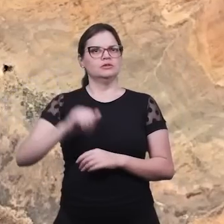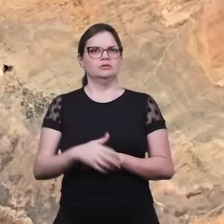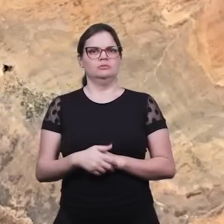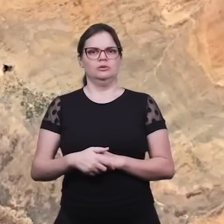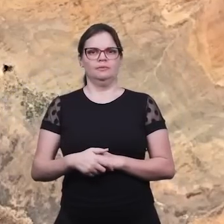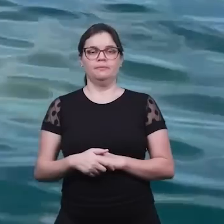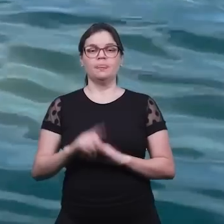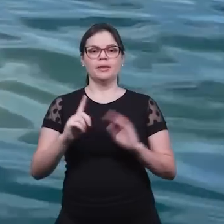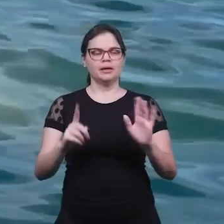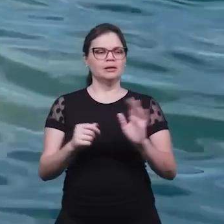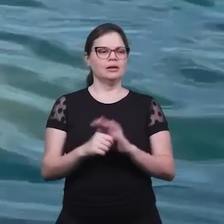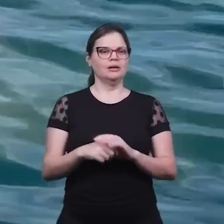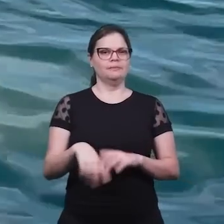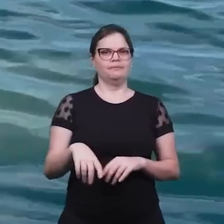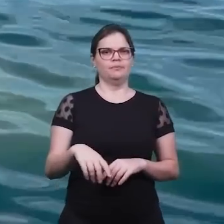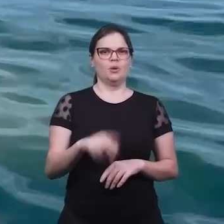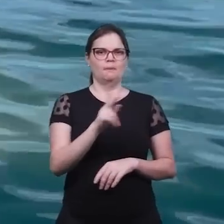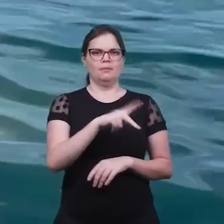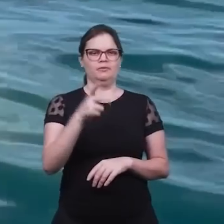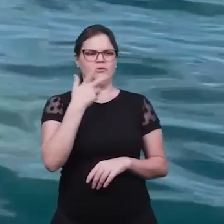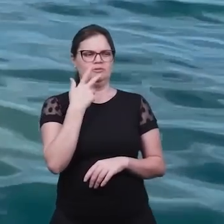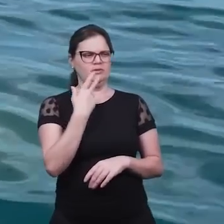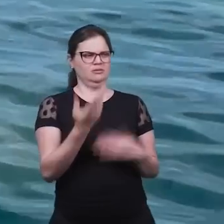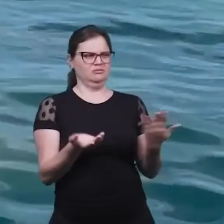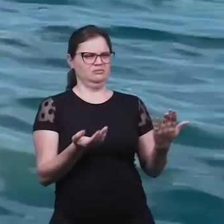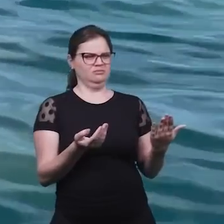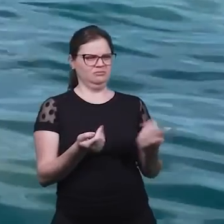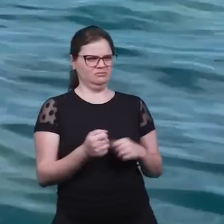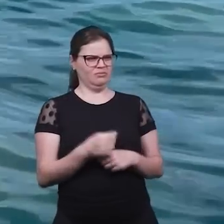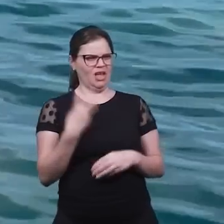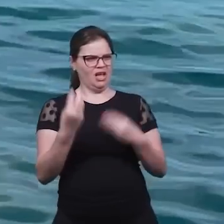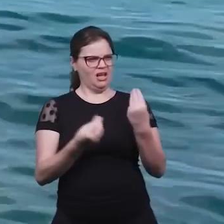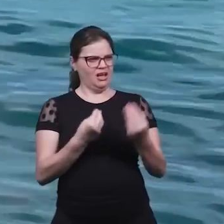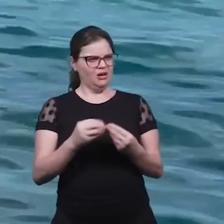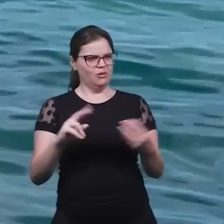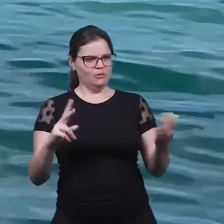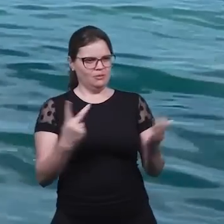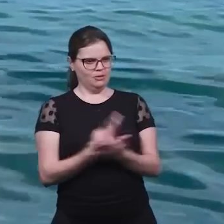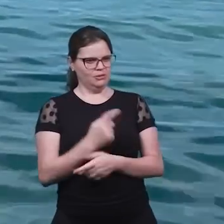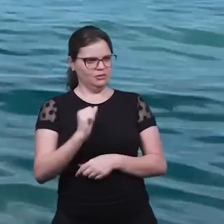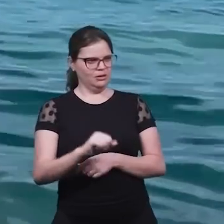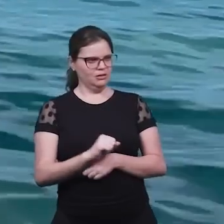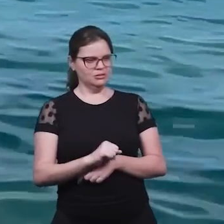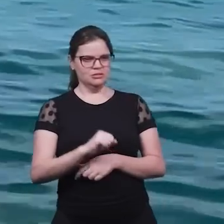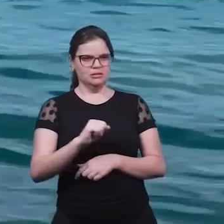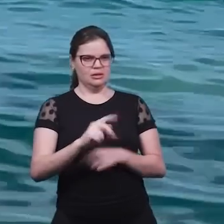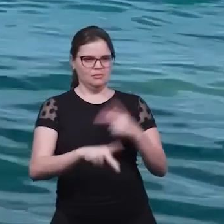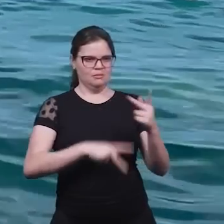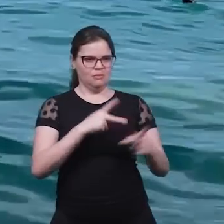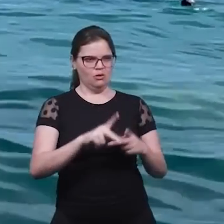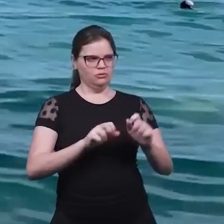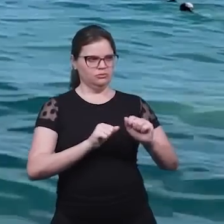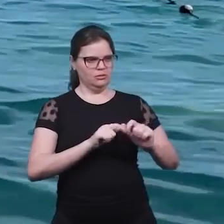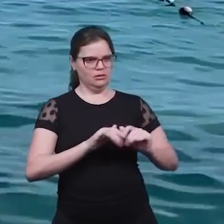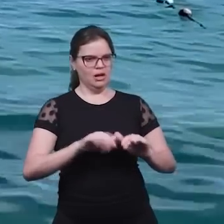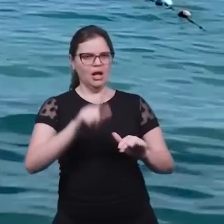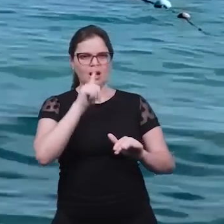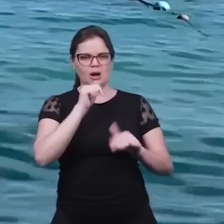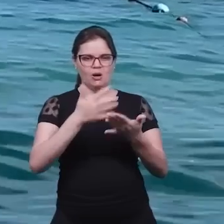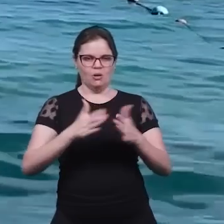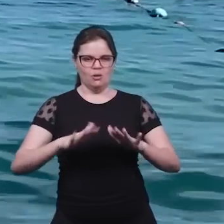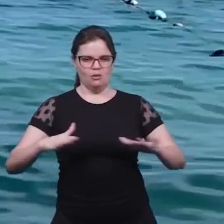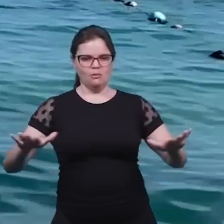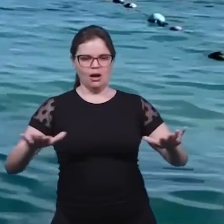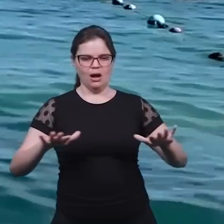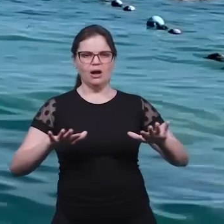ter passado no meio do mar ali, porque tem uma época que o mar, ele abaixa tanto que as pessoas passam a pé. Aí a